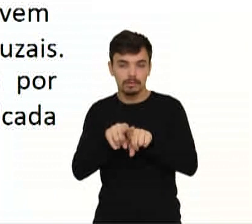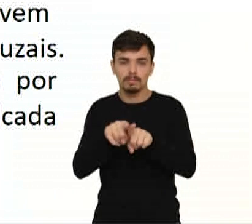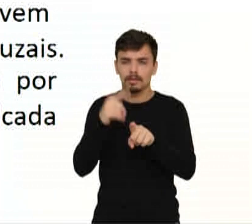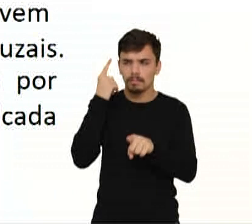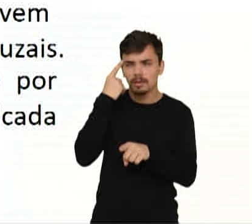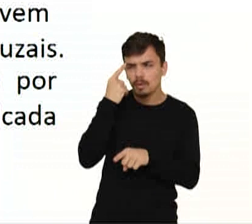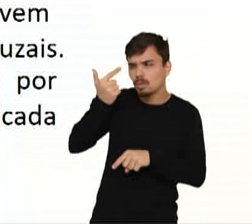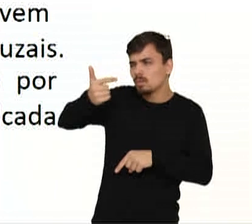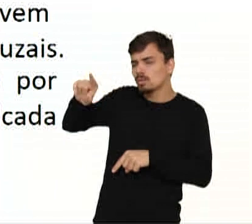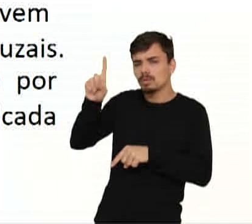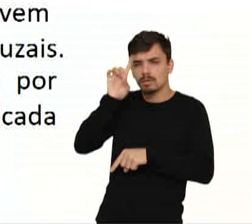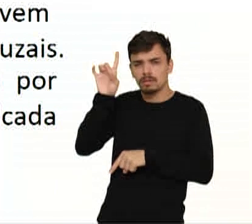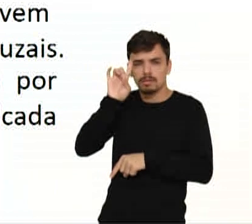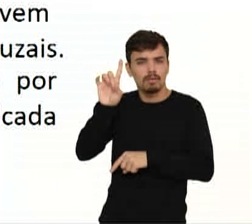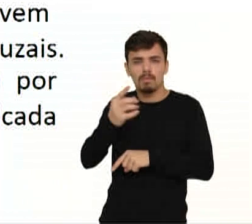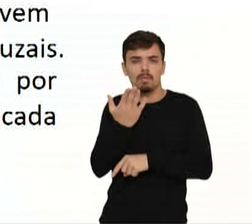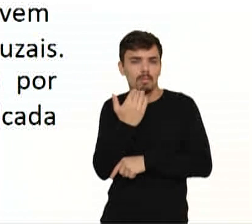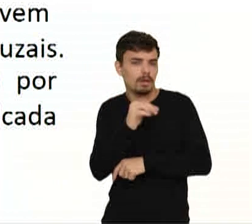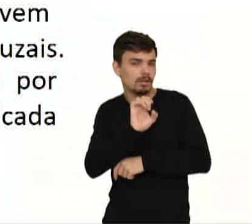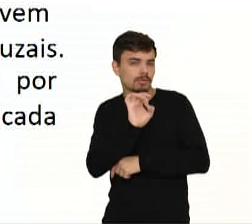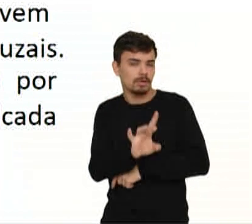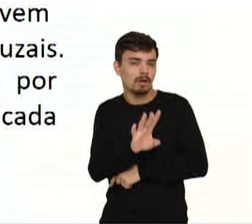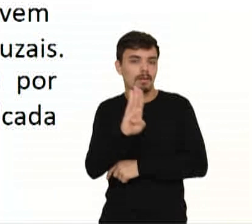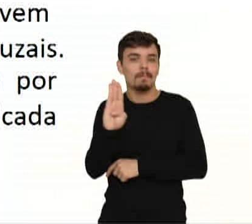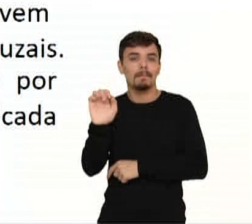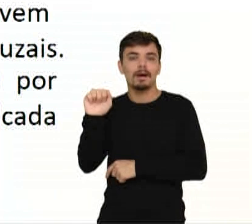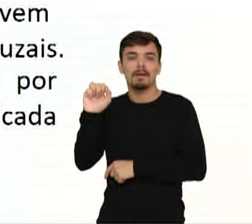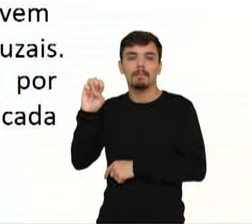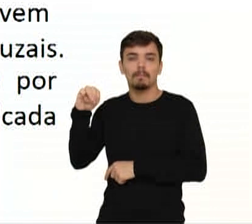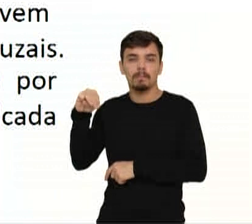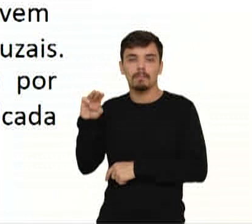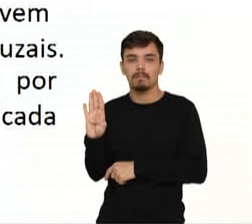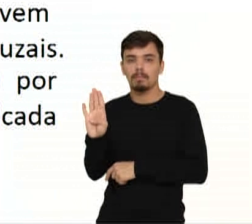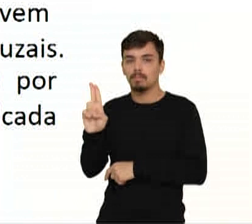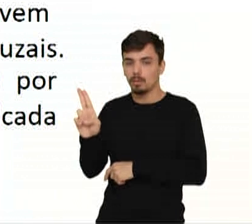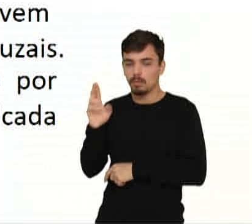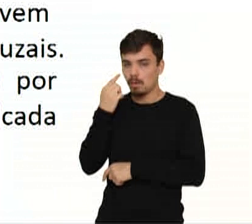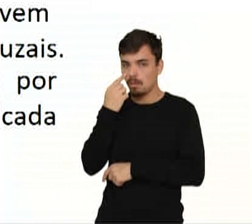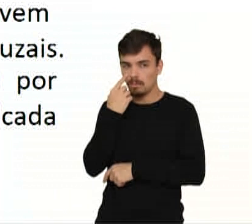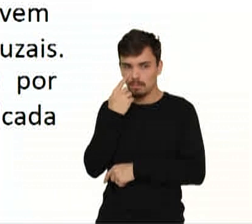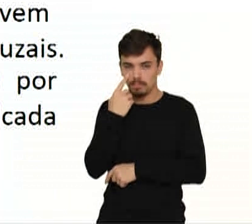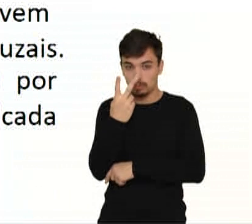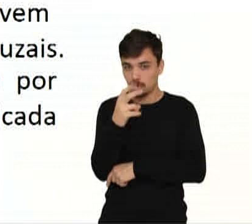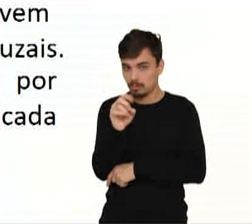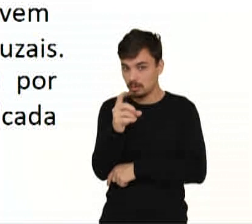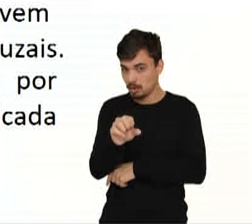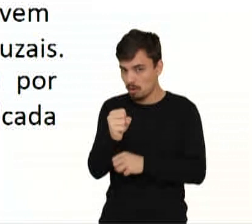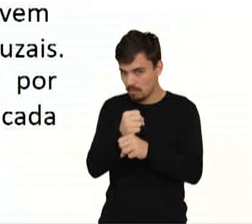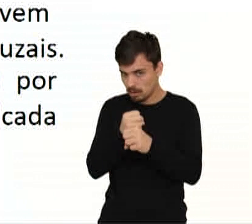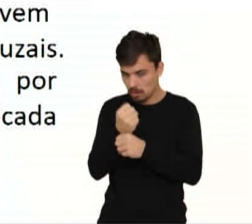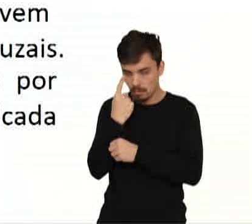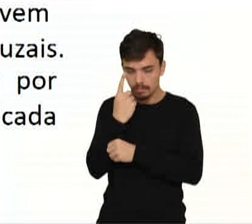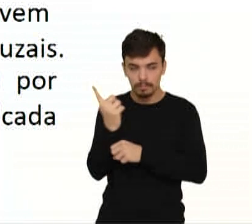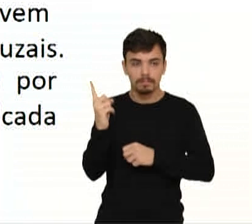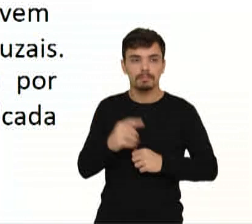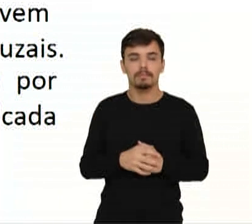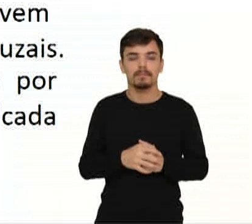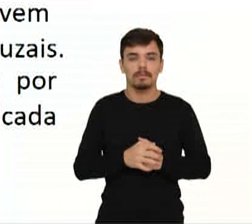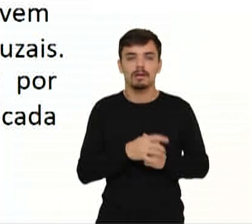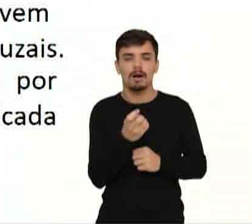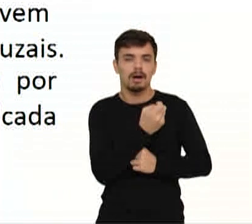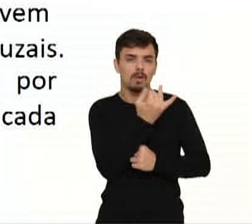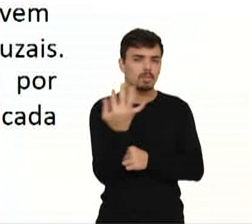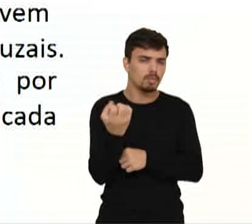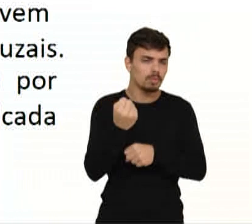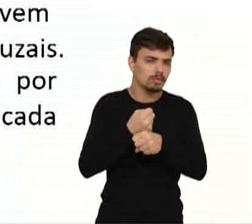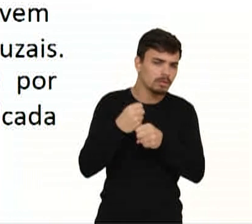evolutivos, eles não viviam só de bambu. Então, uma reportagem também é de 2019, então fresquinha aí também. Há alguns milhões de anos, os